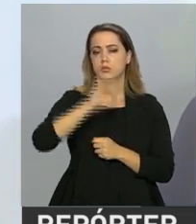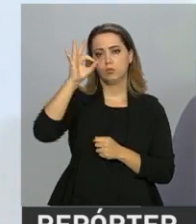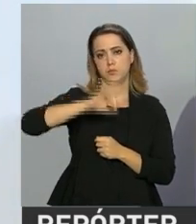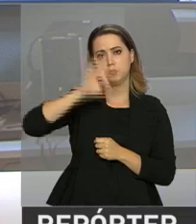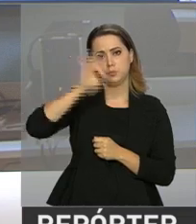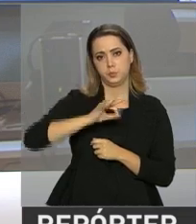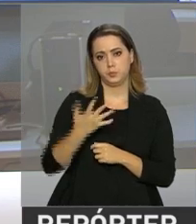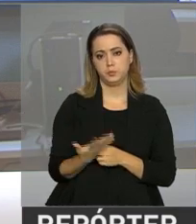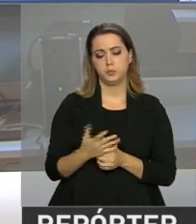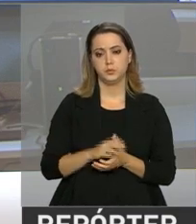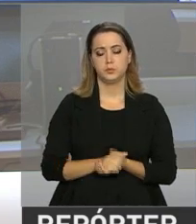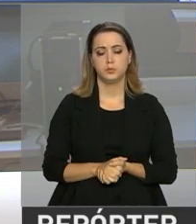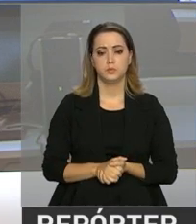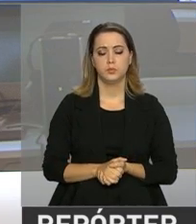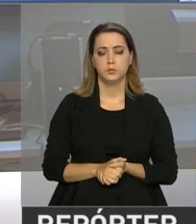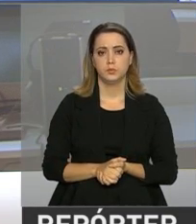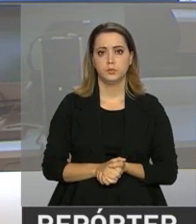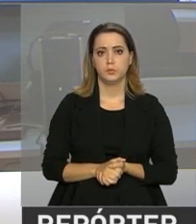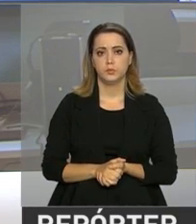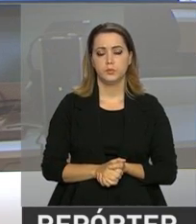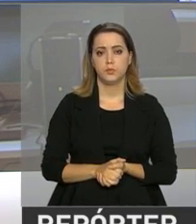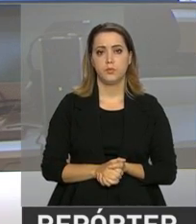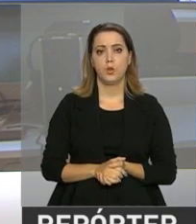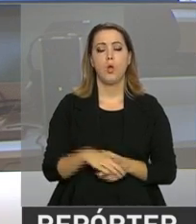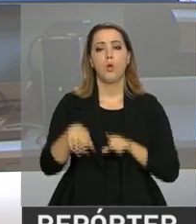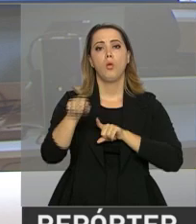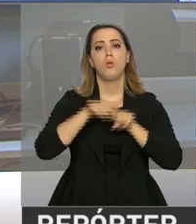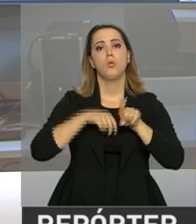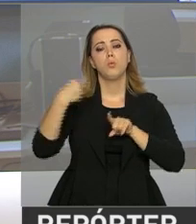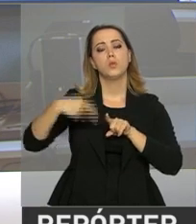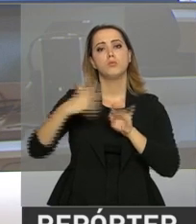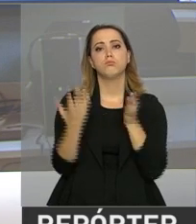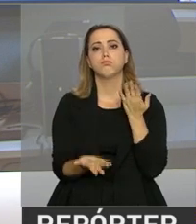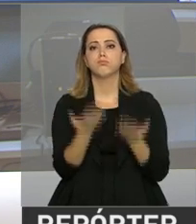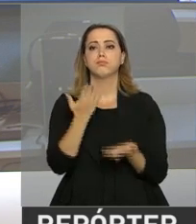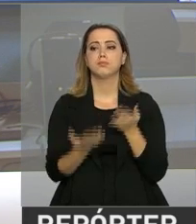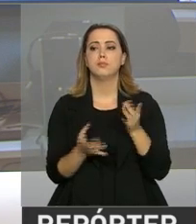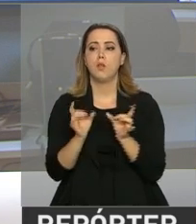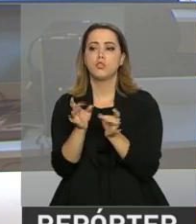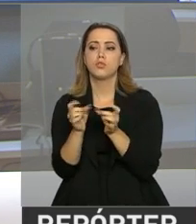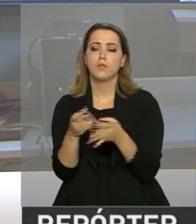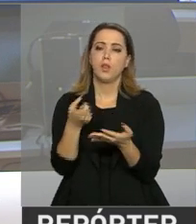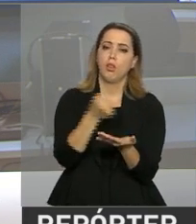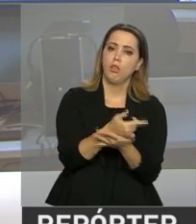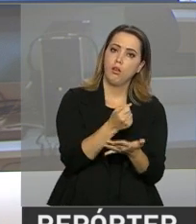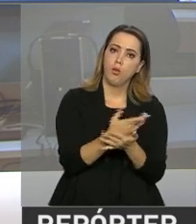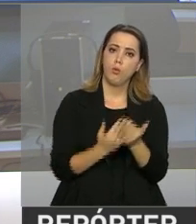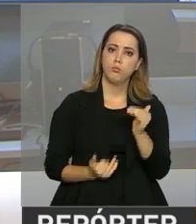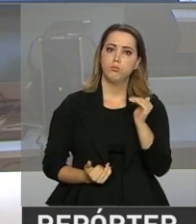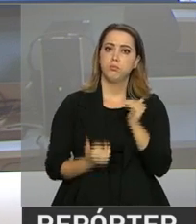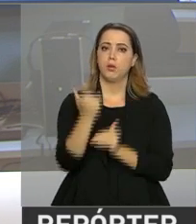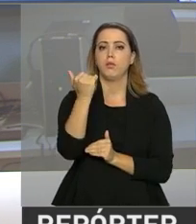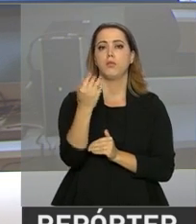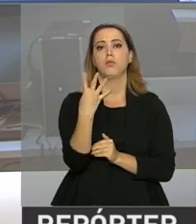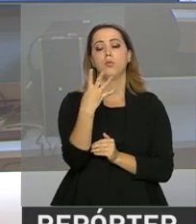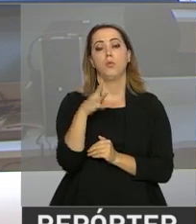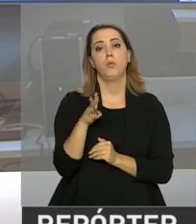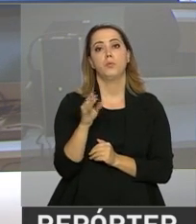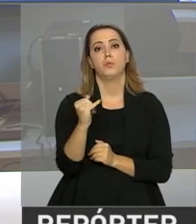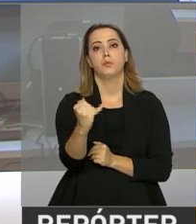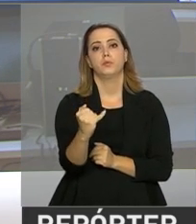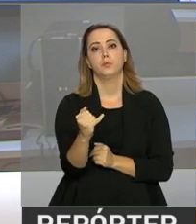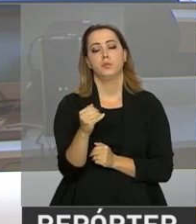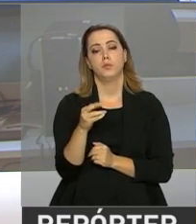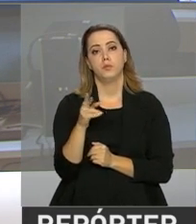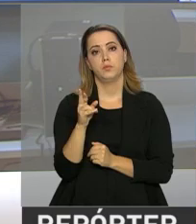ao ano. Em novembro, a balança comercial brasileira apresentou superávit de quase 4 bilhões e